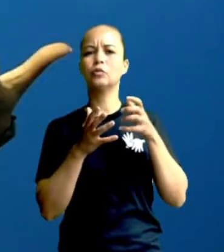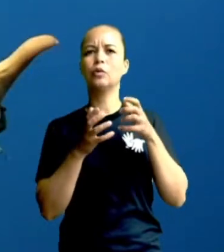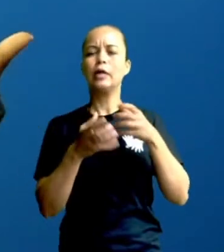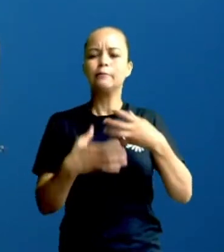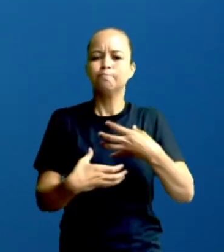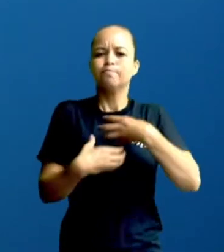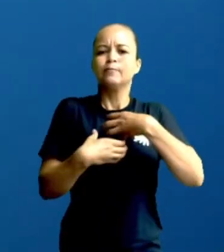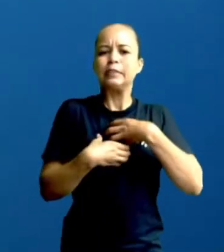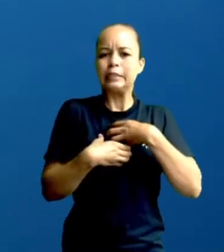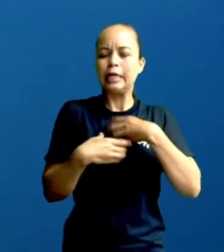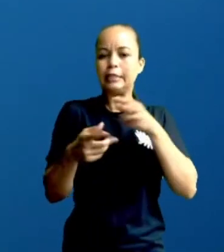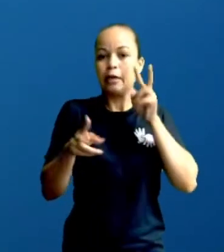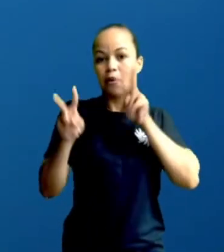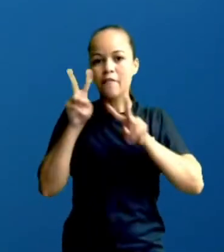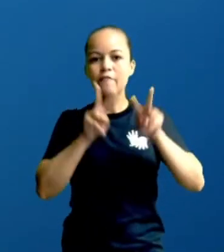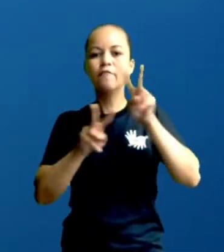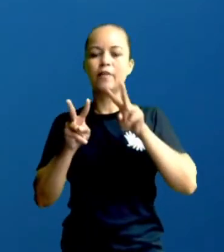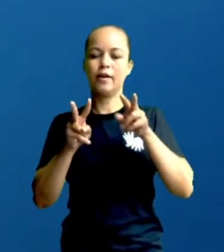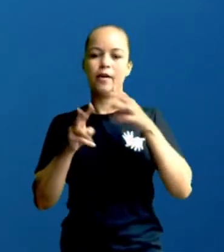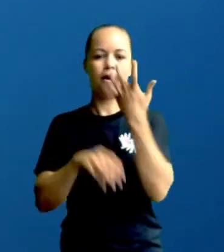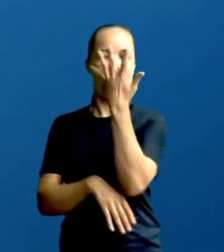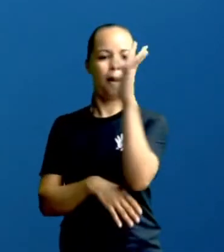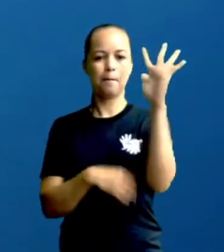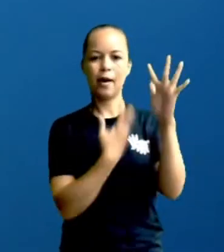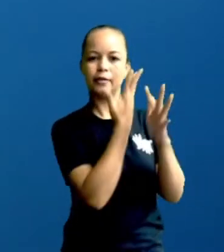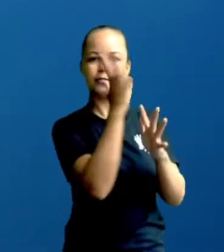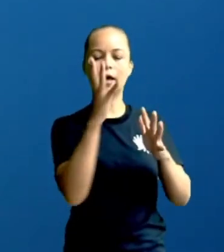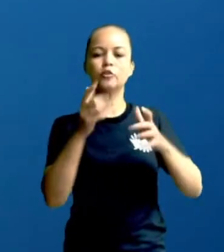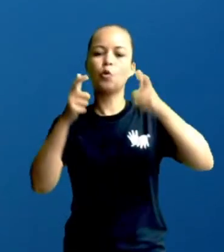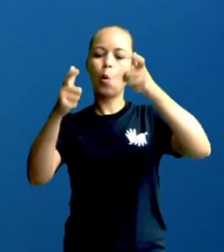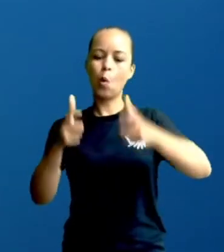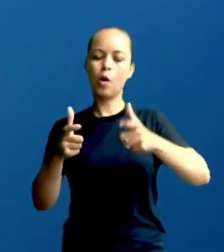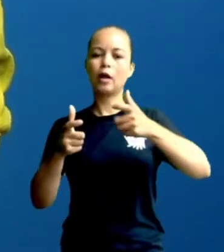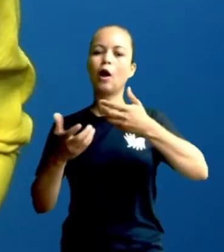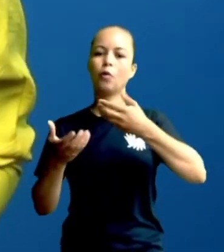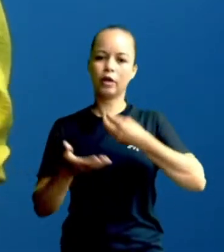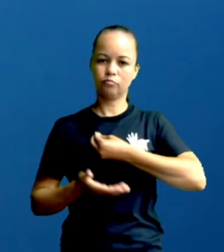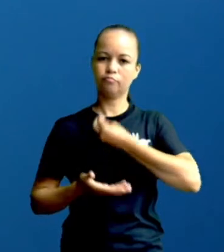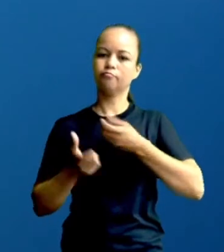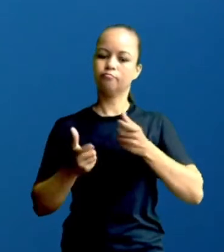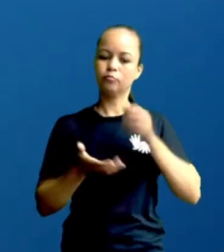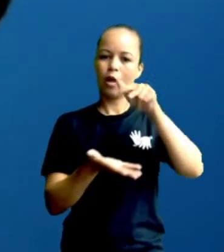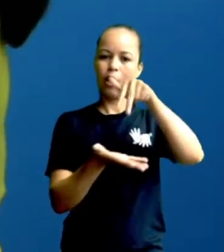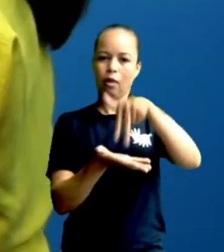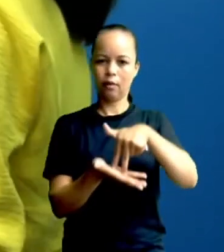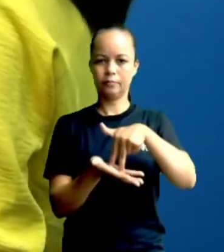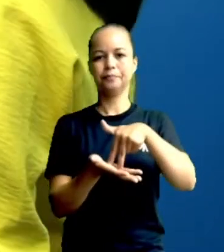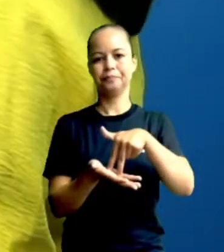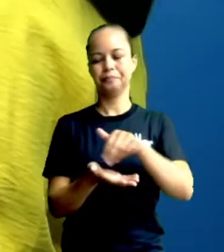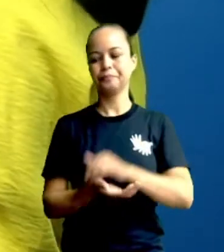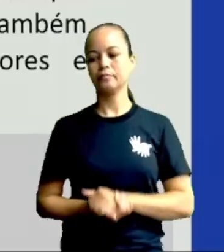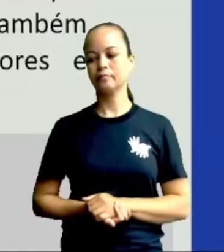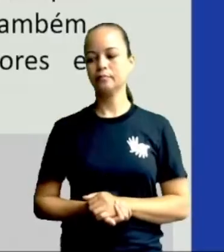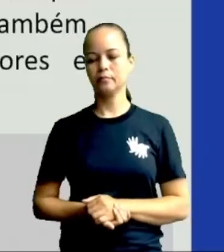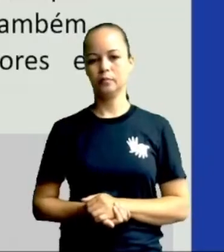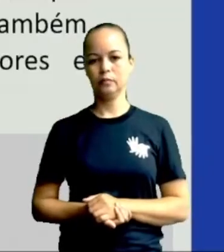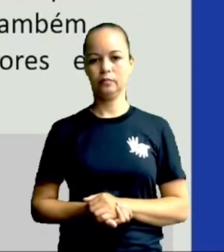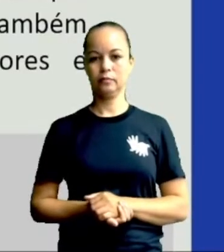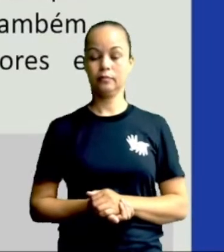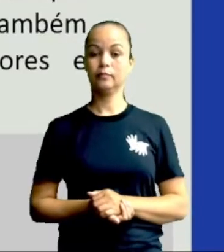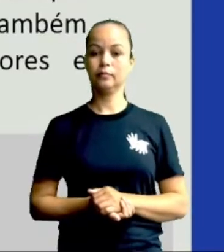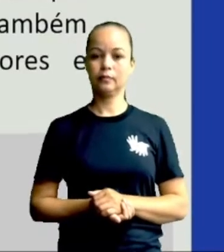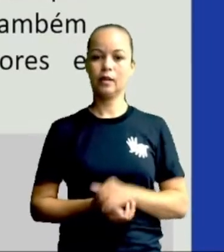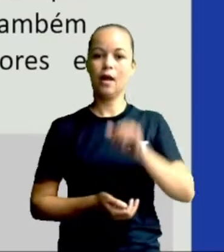gente sente e vê a paisagem que a gente está inserido. Tá bom? Vamos lá, continuando.